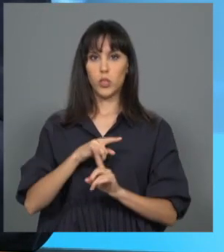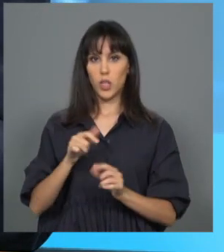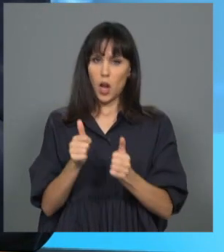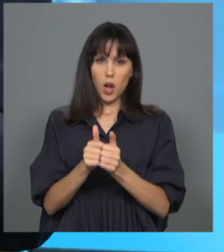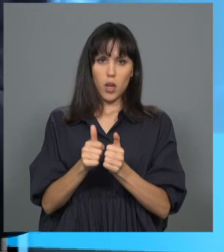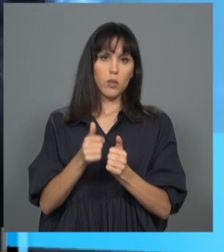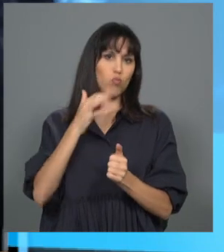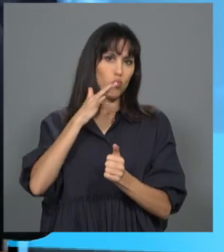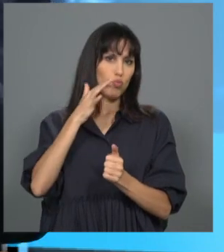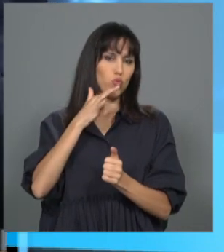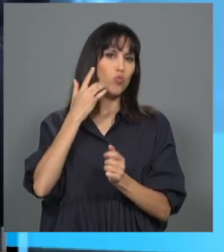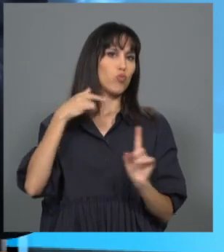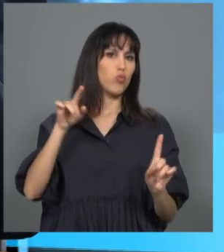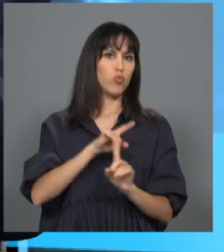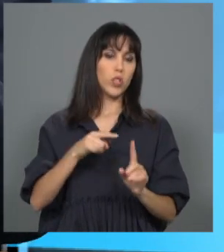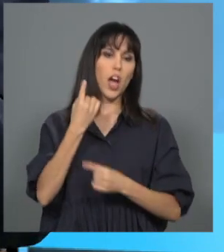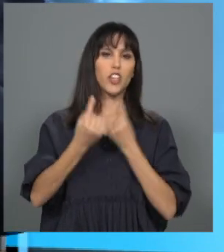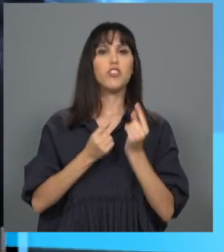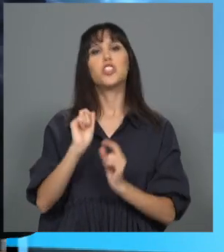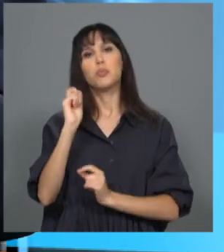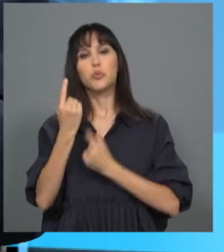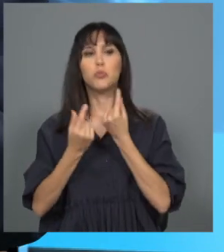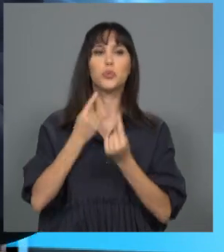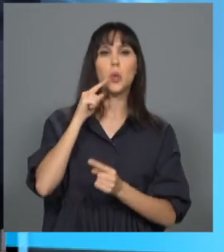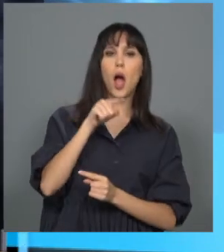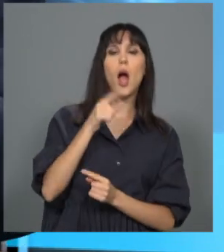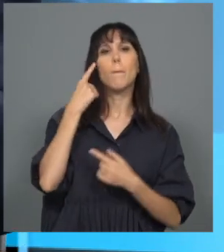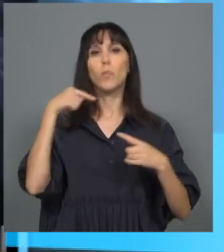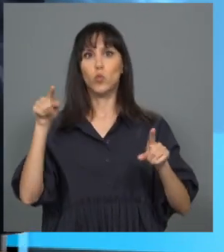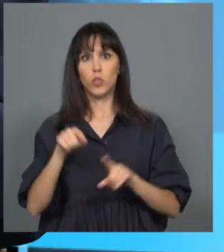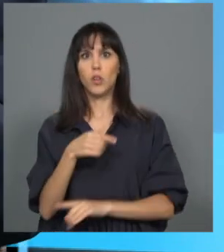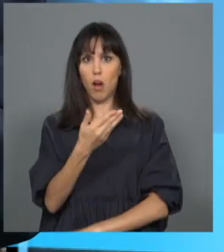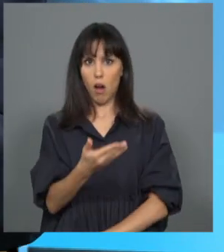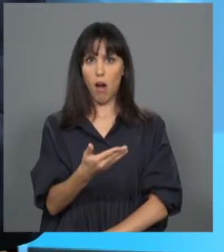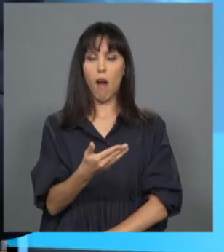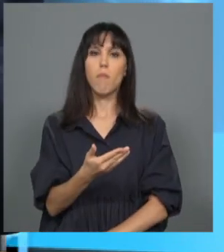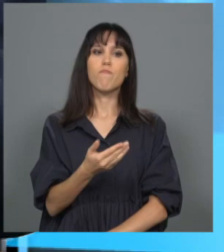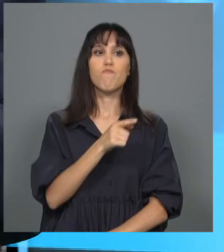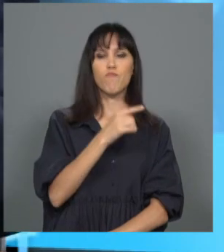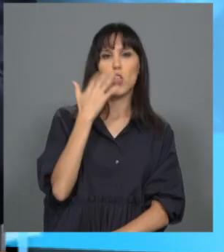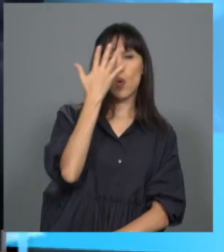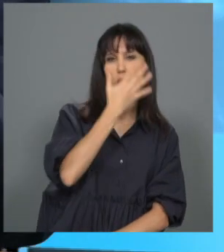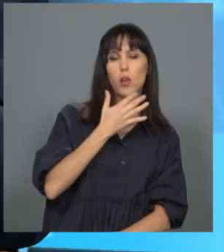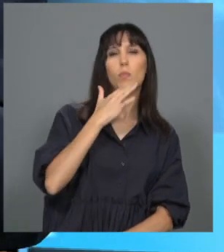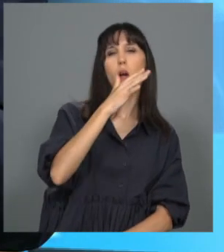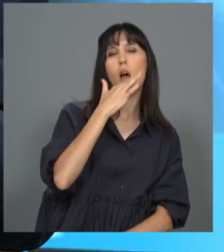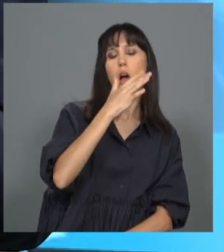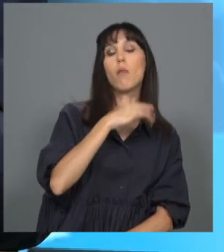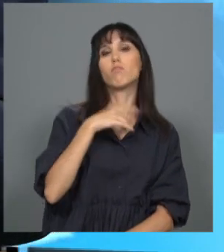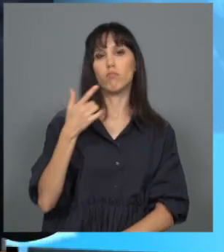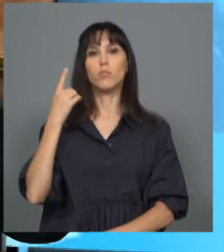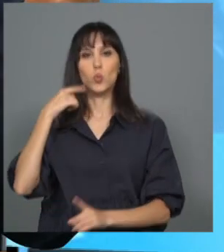acompanha, de vez em quando, intermitentemente, a representação, ao fim de tudo,